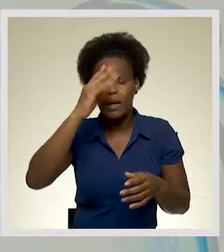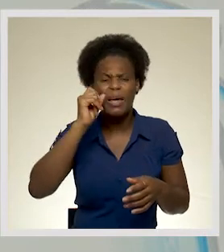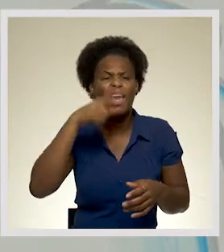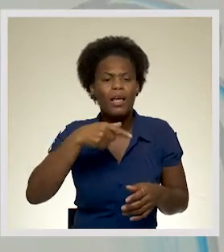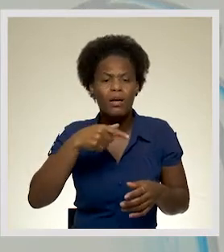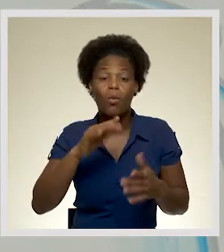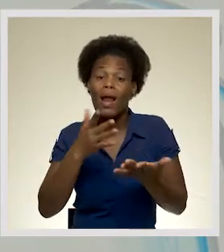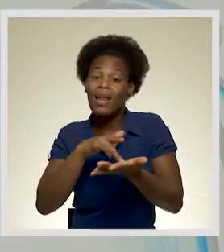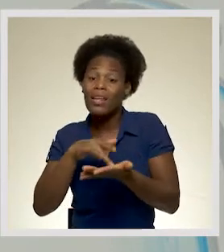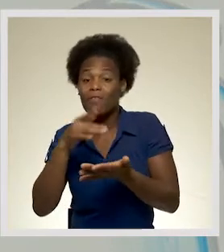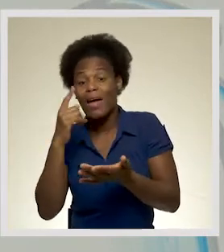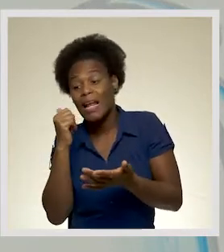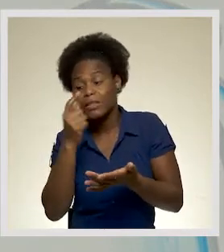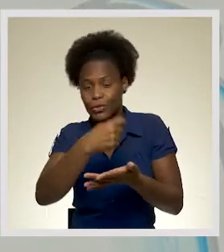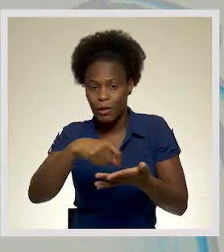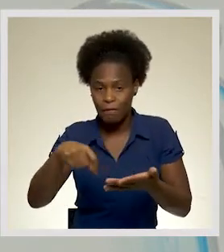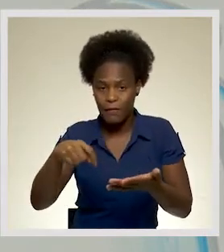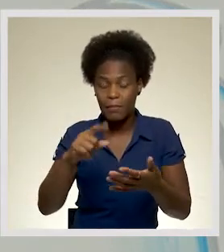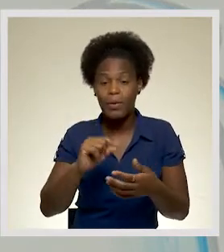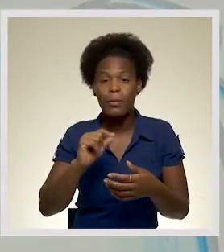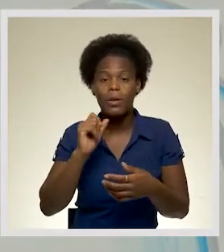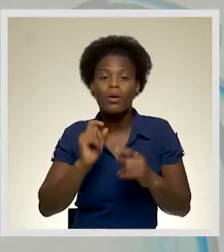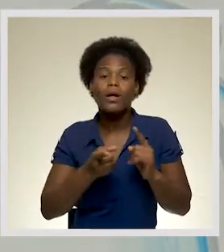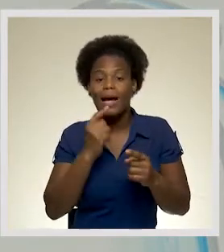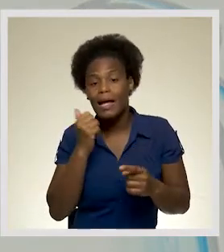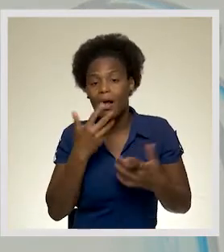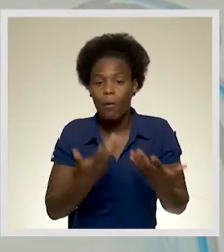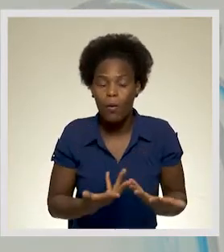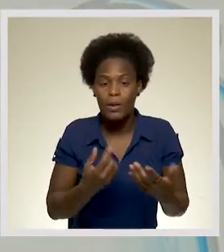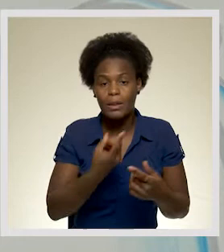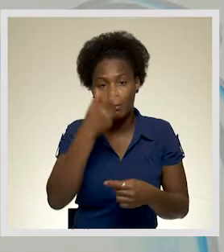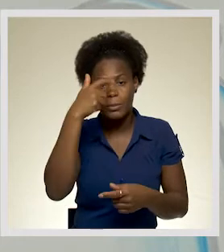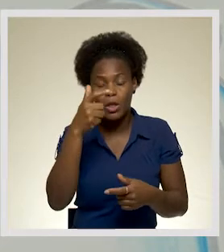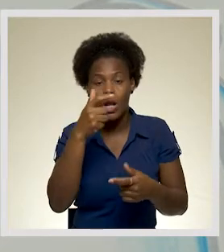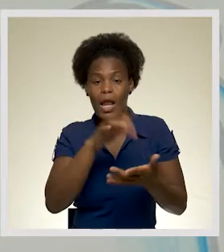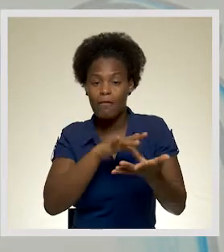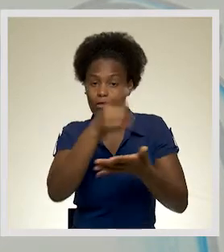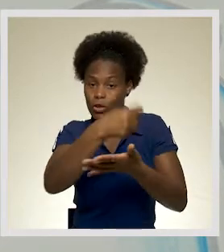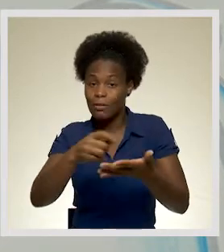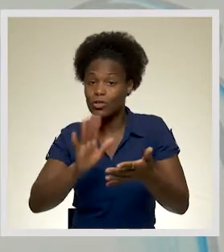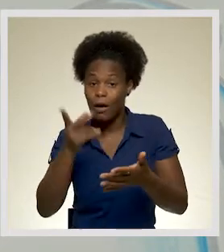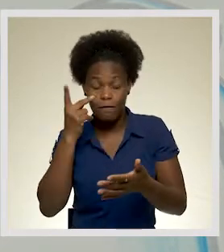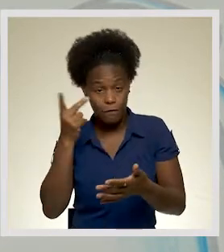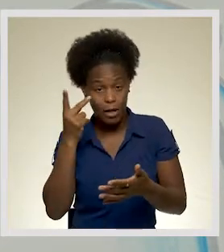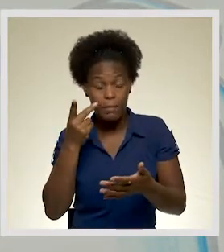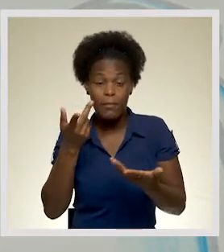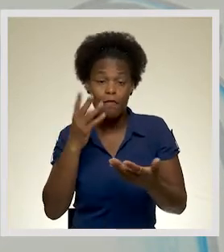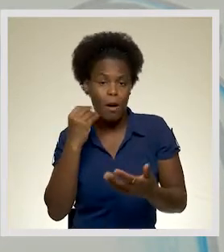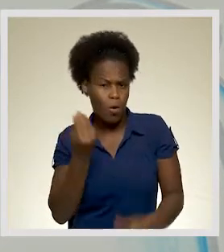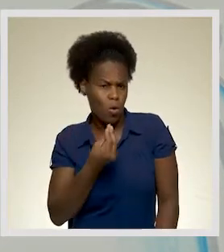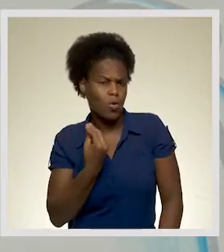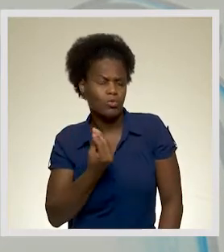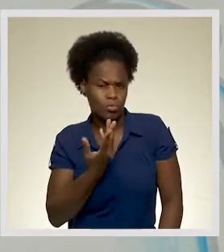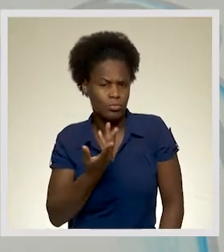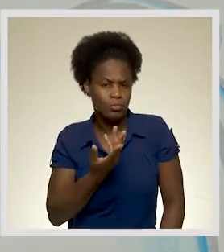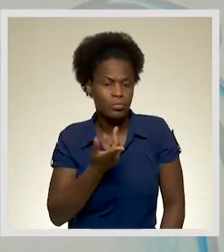ele escreveu e que o tornaram num autor já em vida, um autor famoso. E